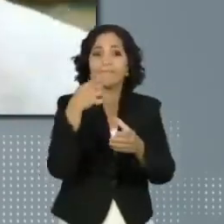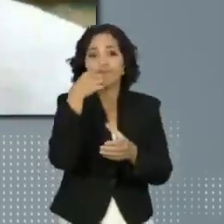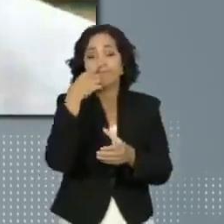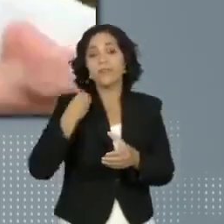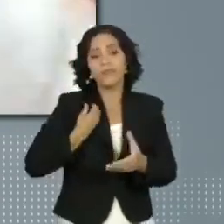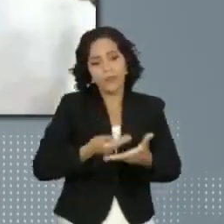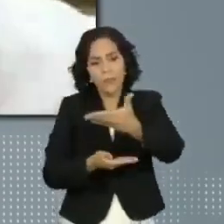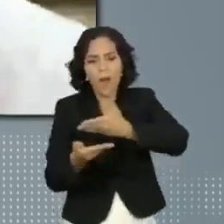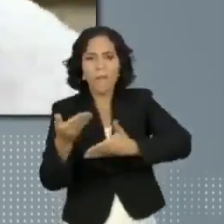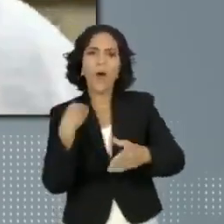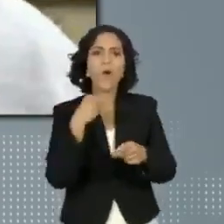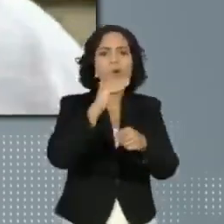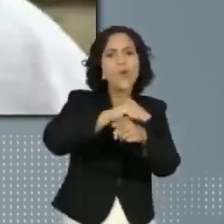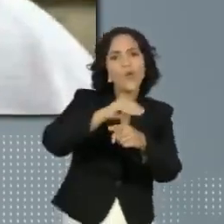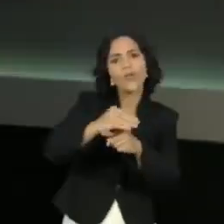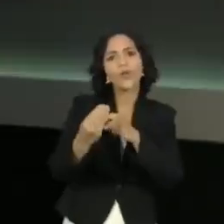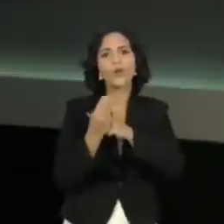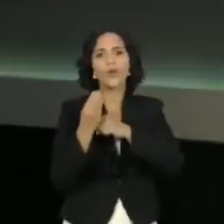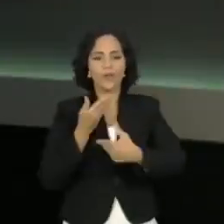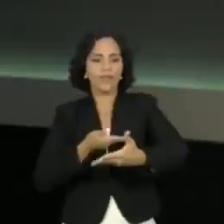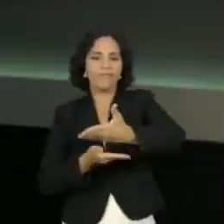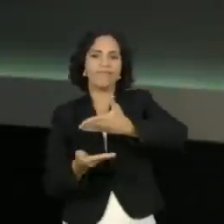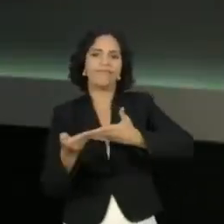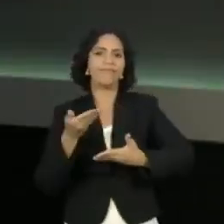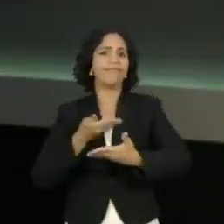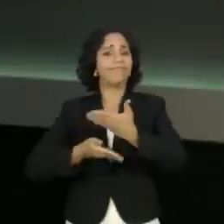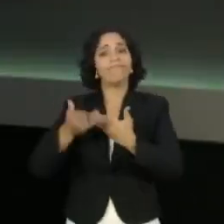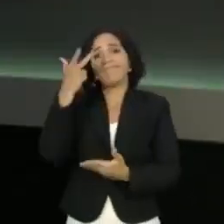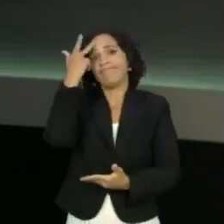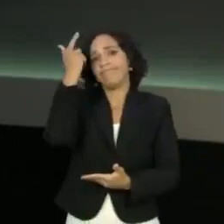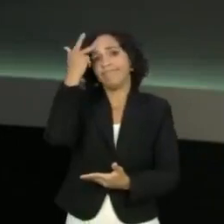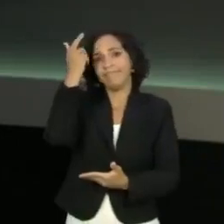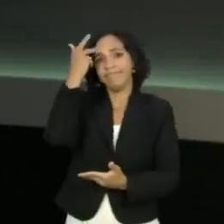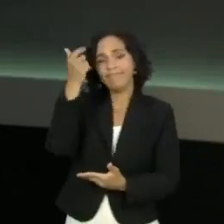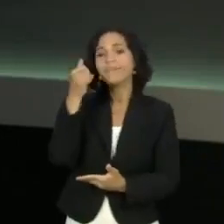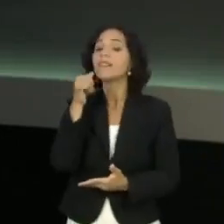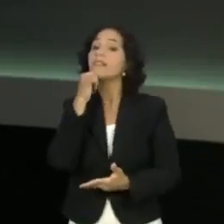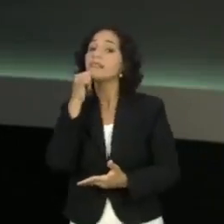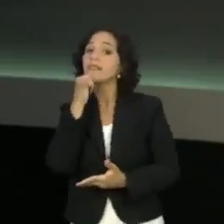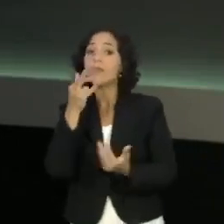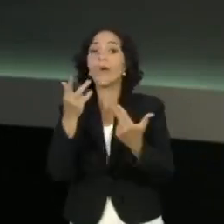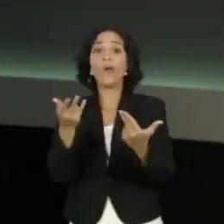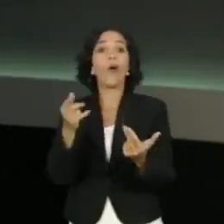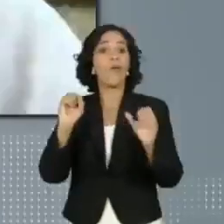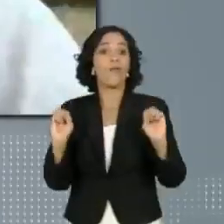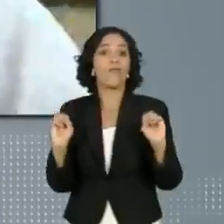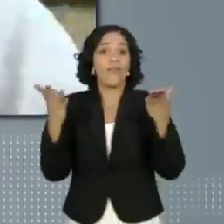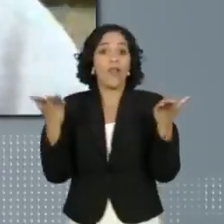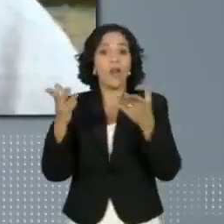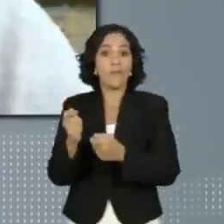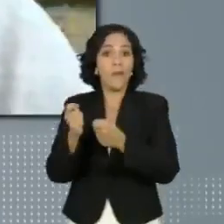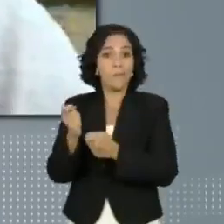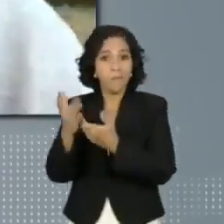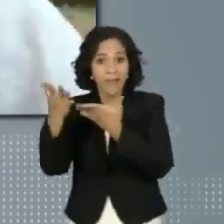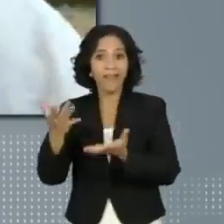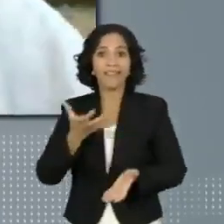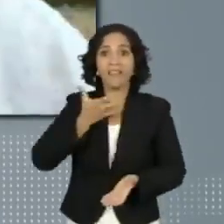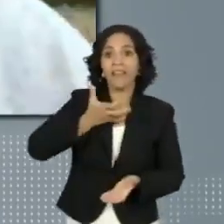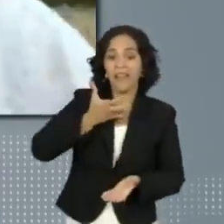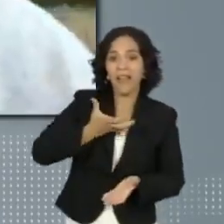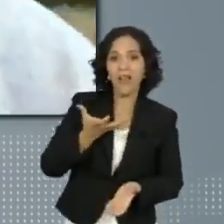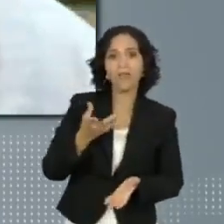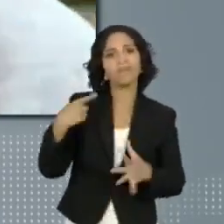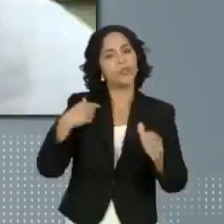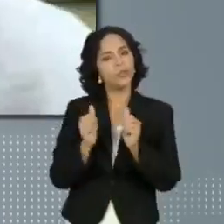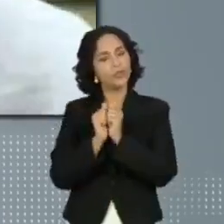comum, cuida comunitariamente um do outro. Por exemplo, como seriam as festas agora de final de ano. Né? Vamos